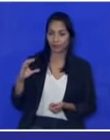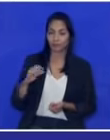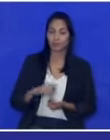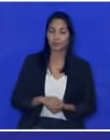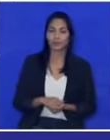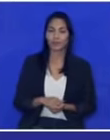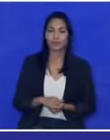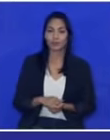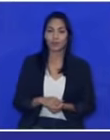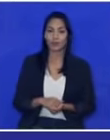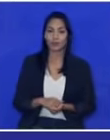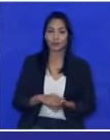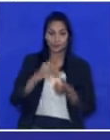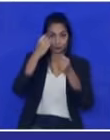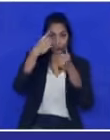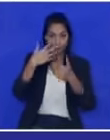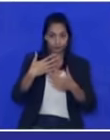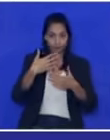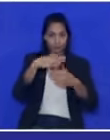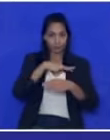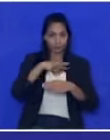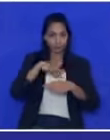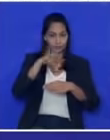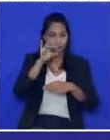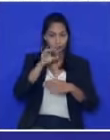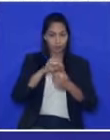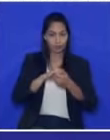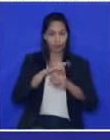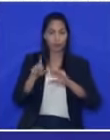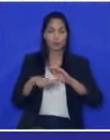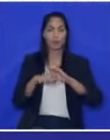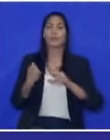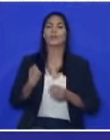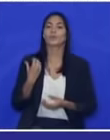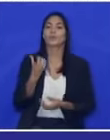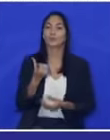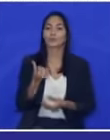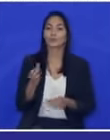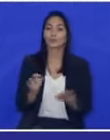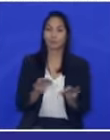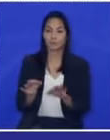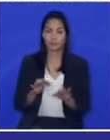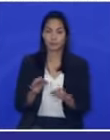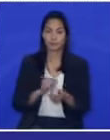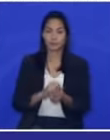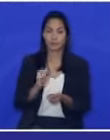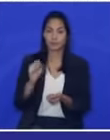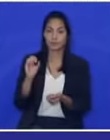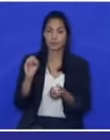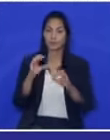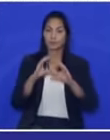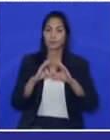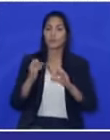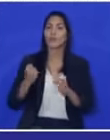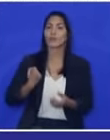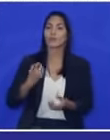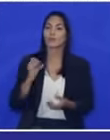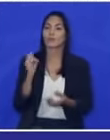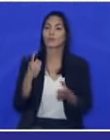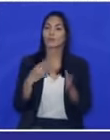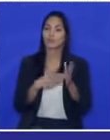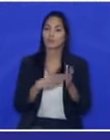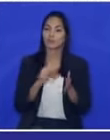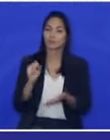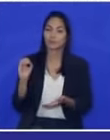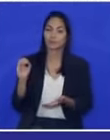R$12.203.265,07. Como vai funcionar esse sorteio da Quina? O globo número 6 está com suporte em cima abastecido com 80 bolas numeradas de